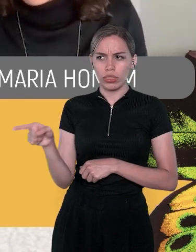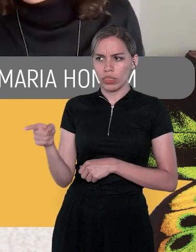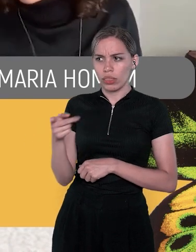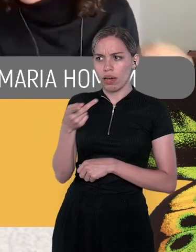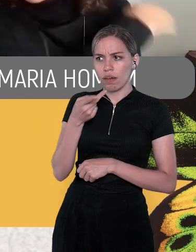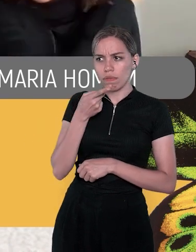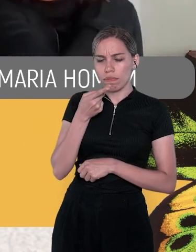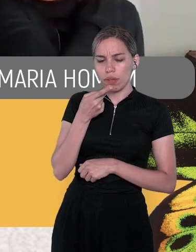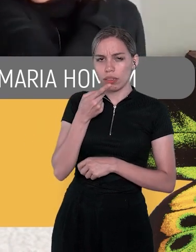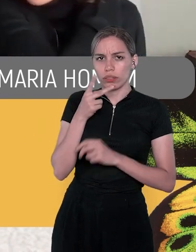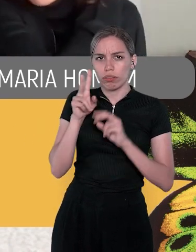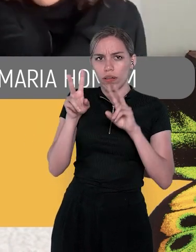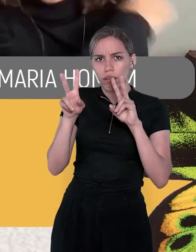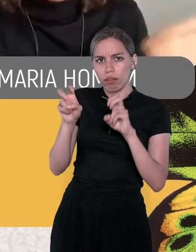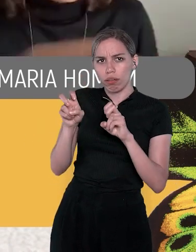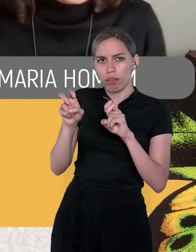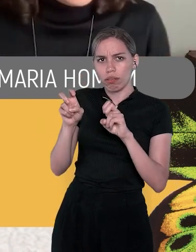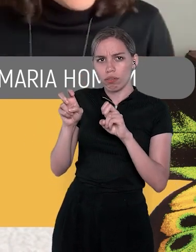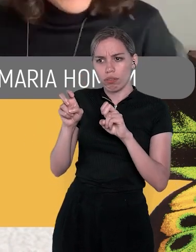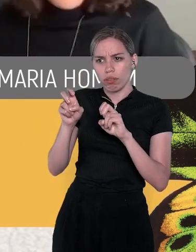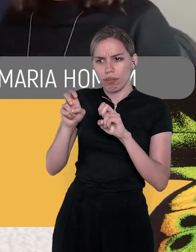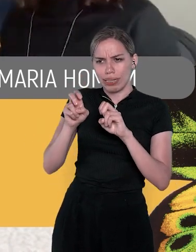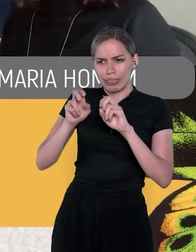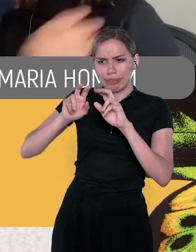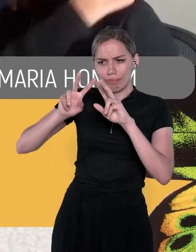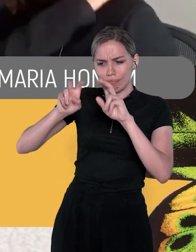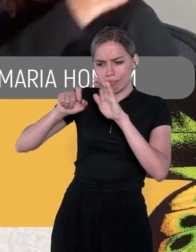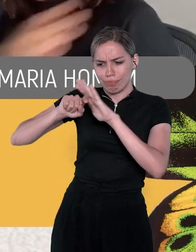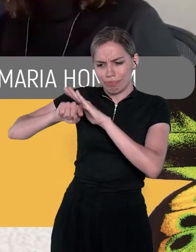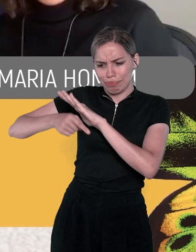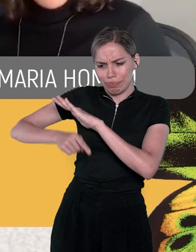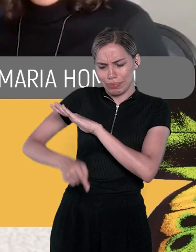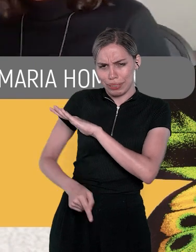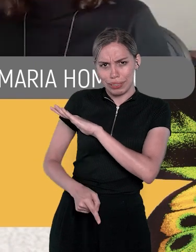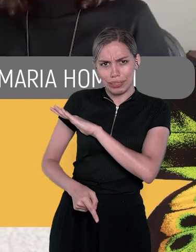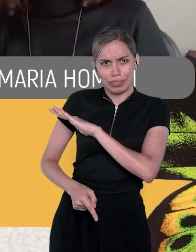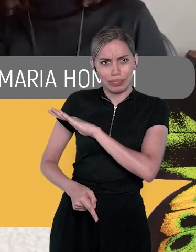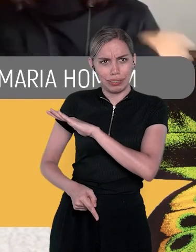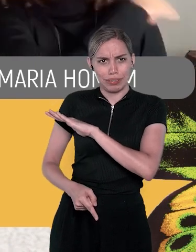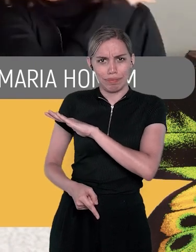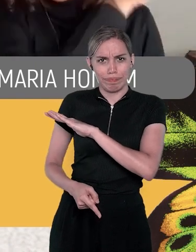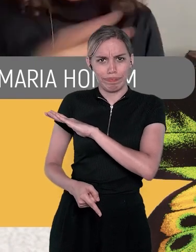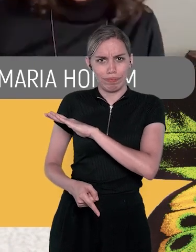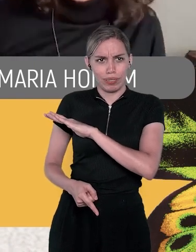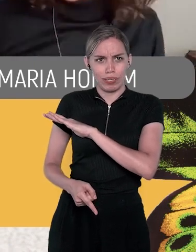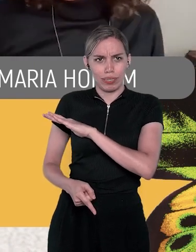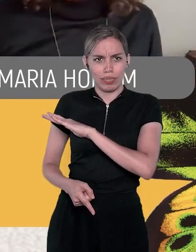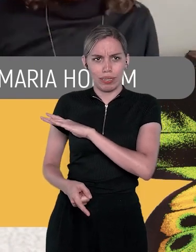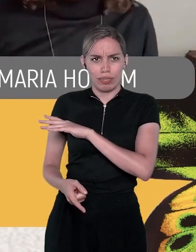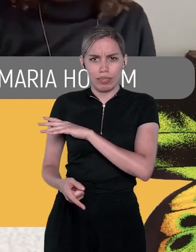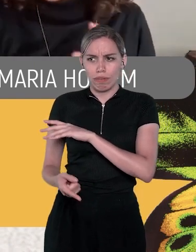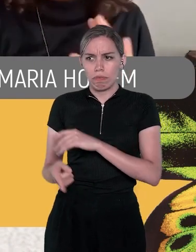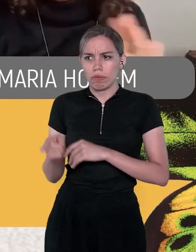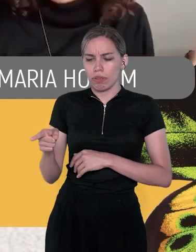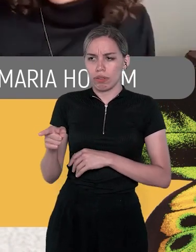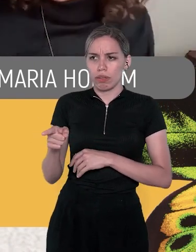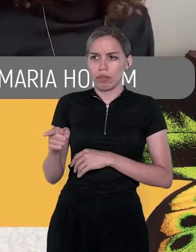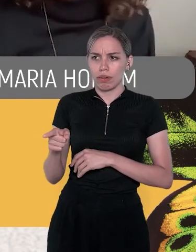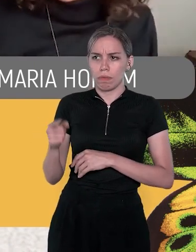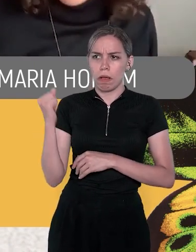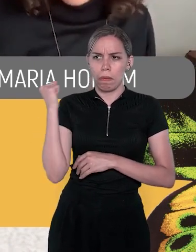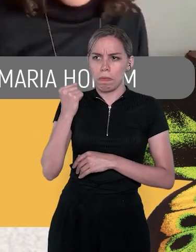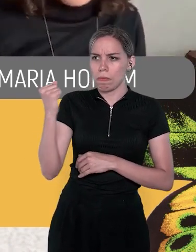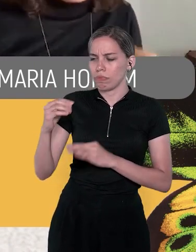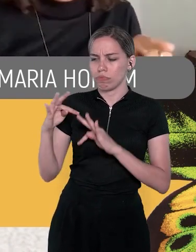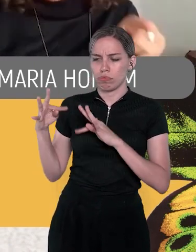né, Sérgio, você começa a derrubar, mas os peões, a rainha, o cavalo, o bispo. Você mata uns